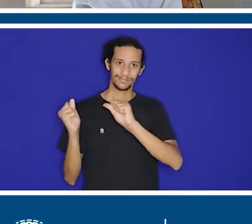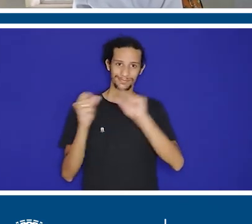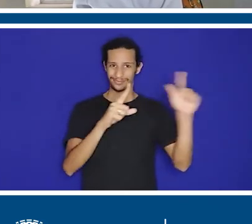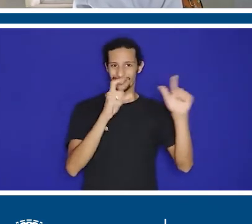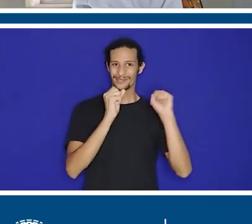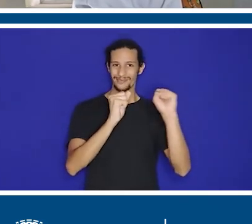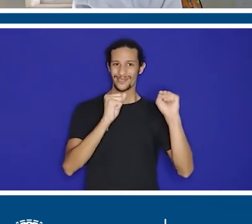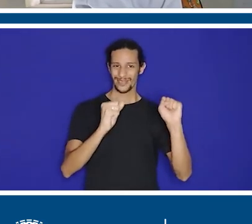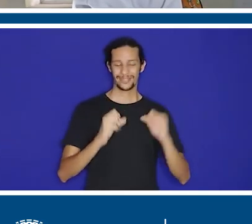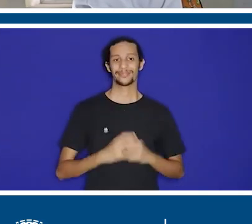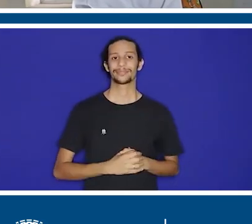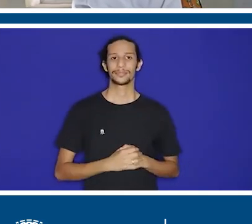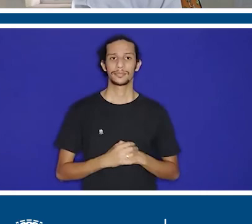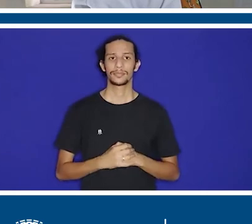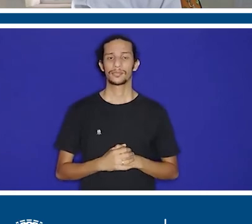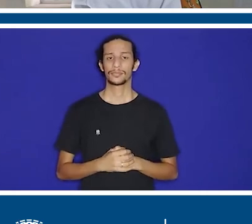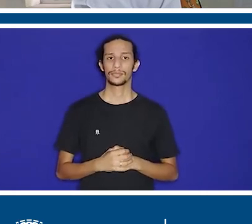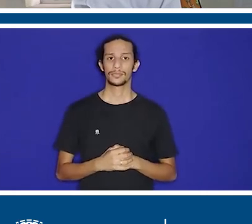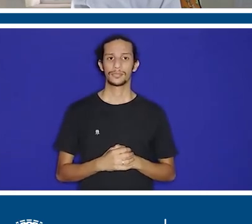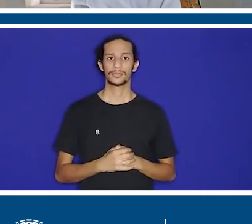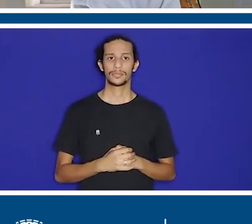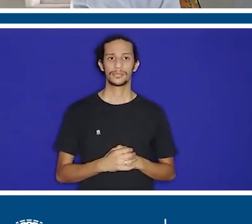Pode passar outro.